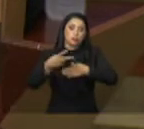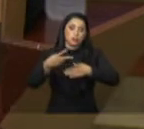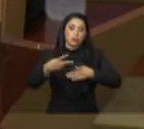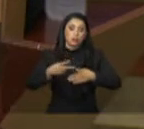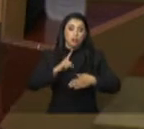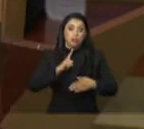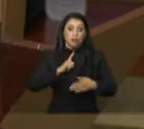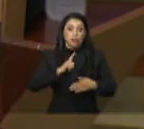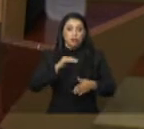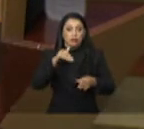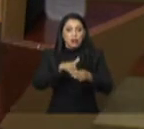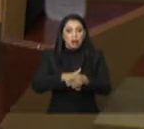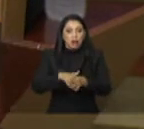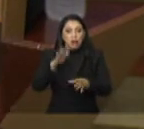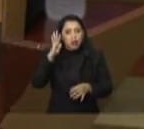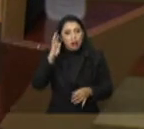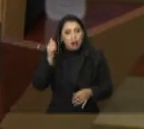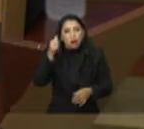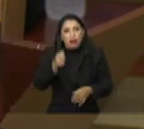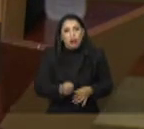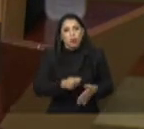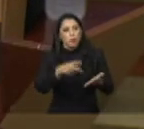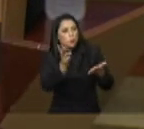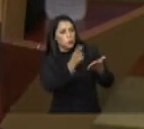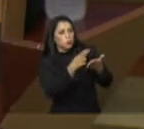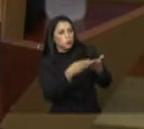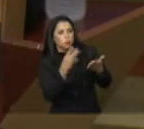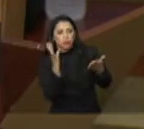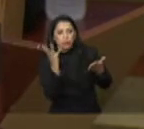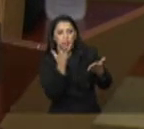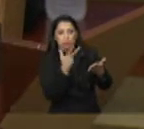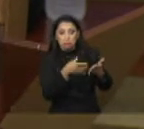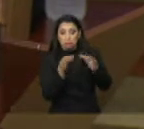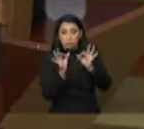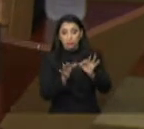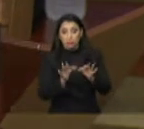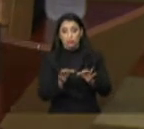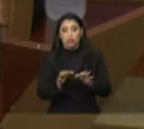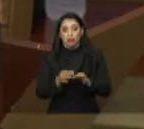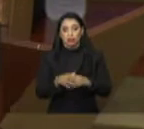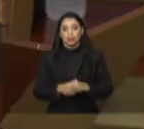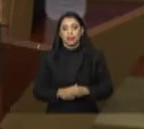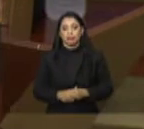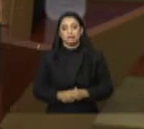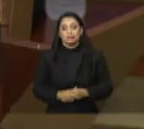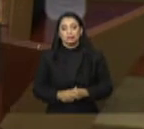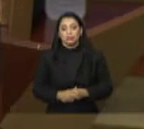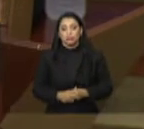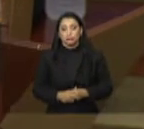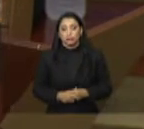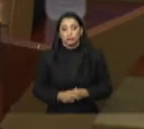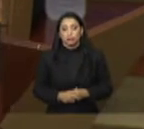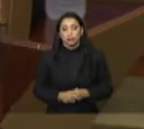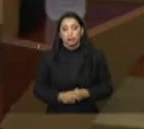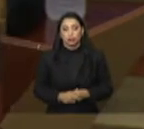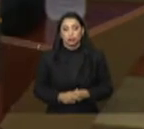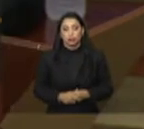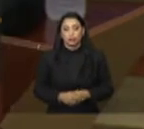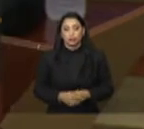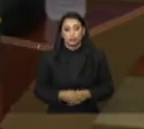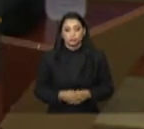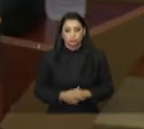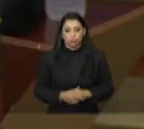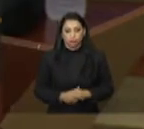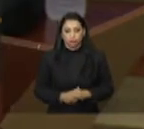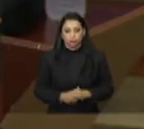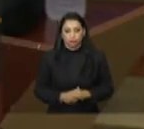acórdãos lítero poéticos recreativos não pode ser essa a nossa missão por